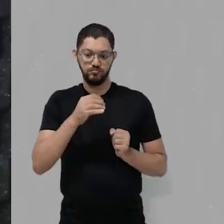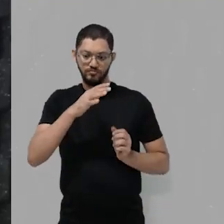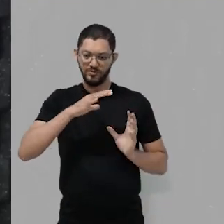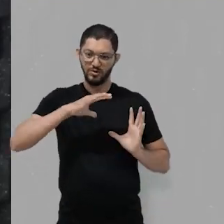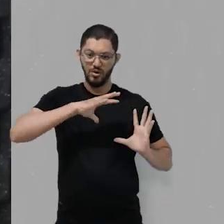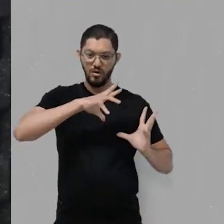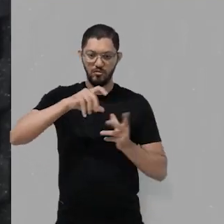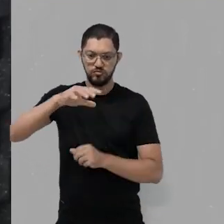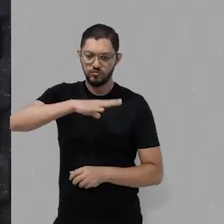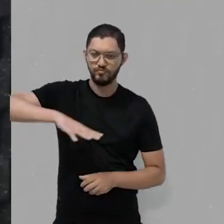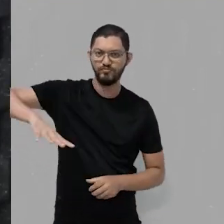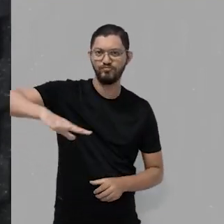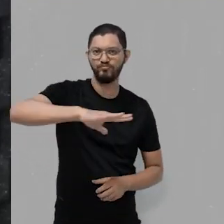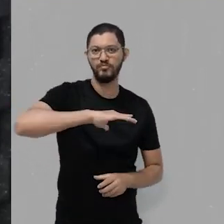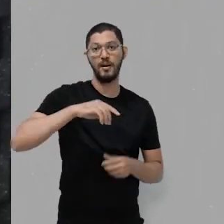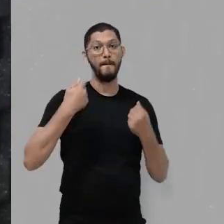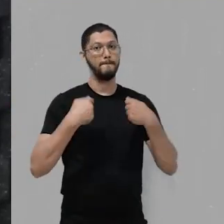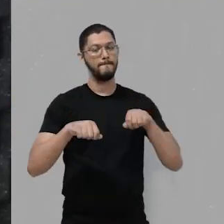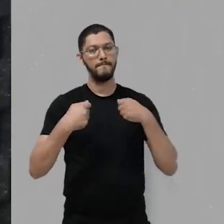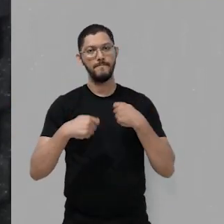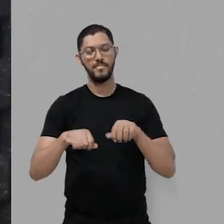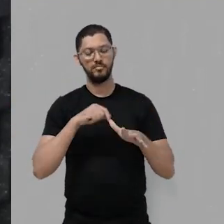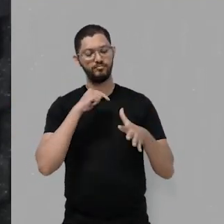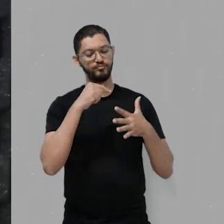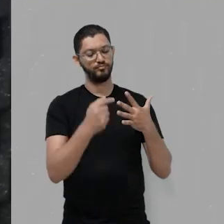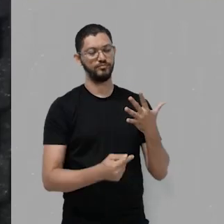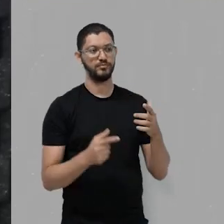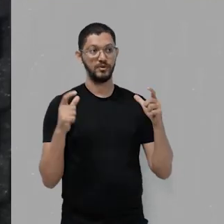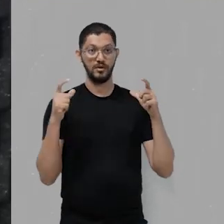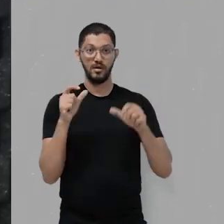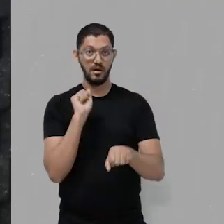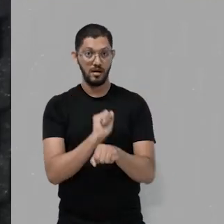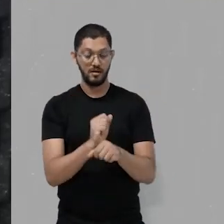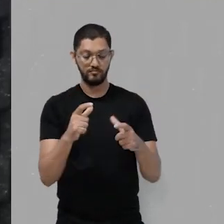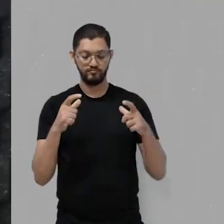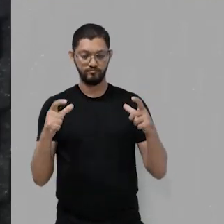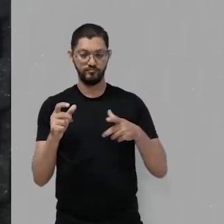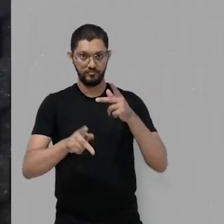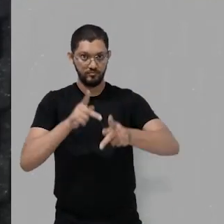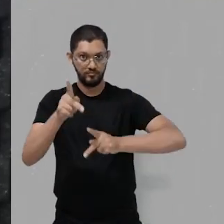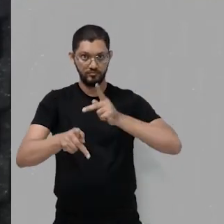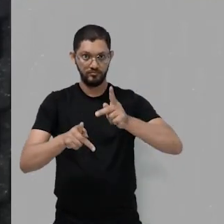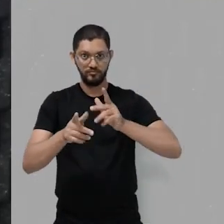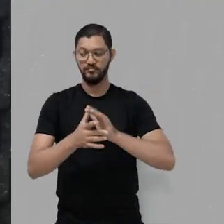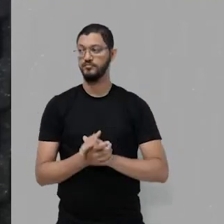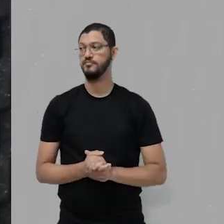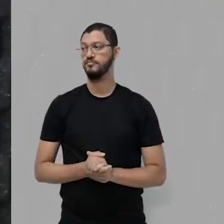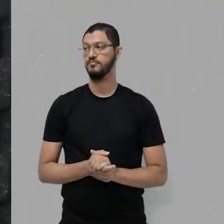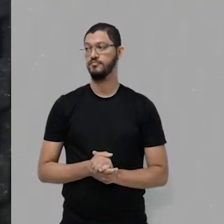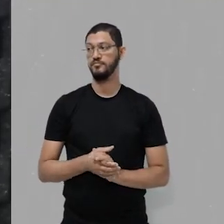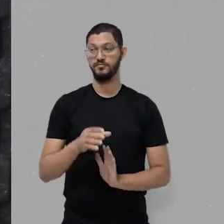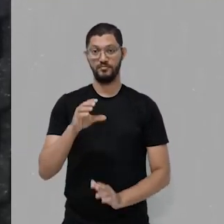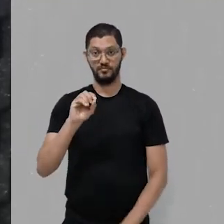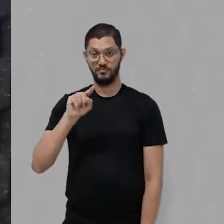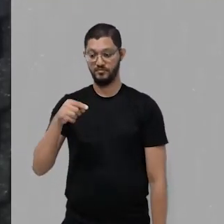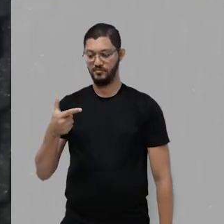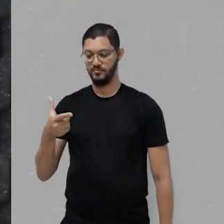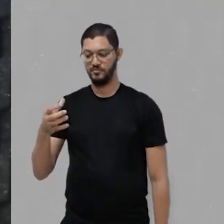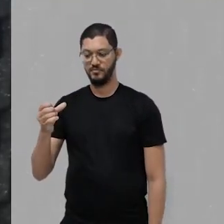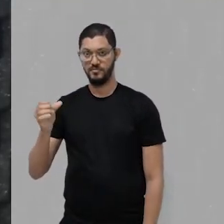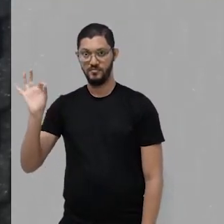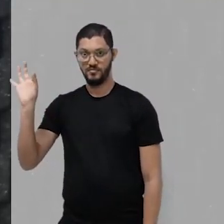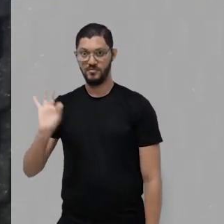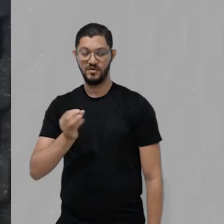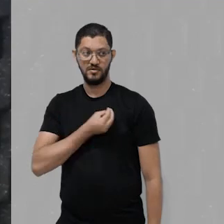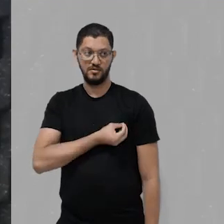Então, tem que haver esses fatores que limitam o crescimento das populações. Esse 0,26% dos